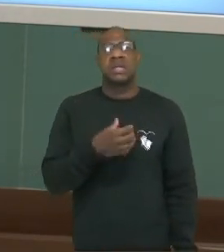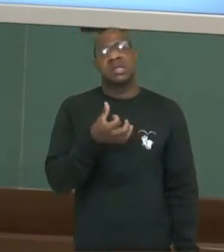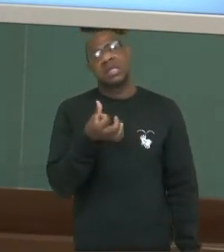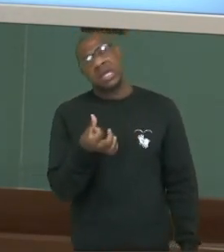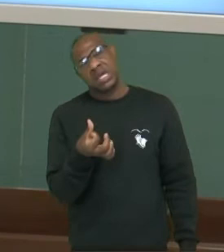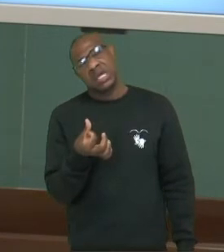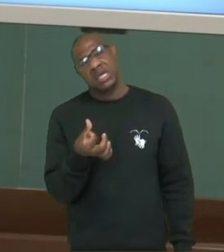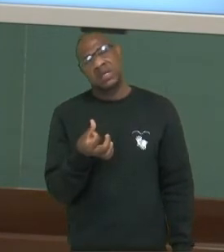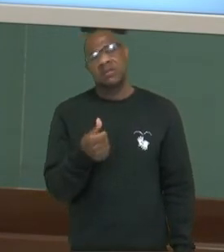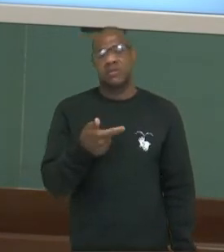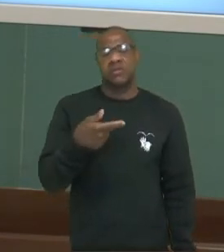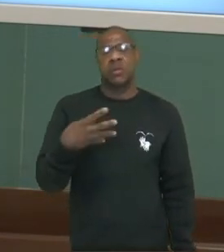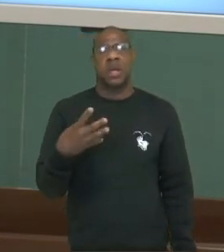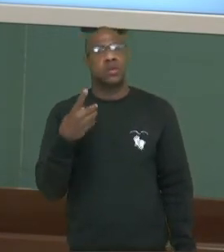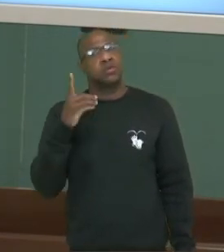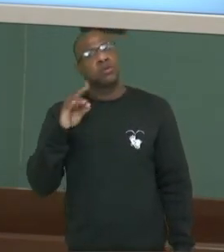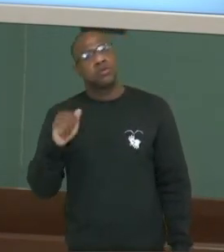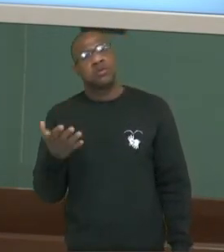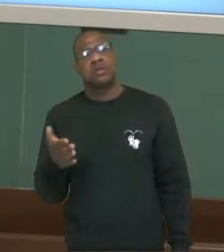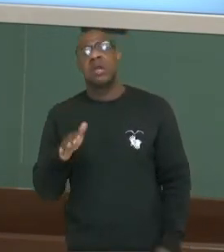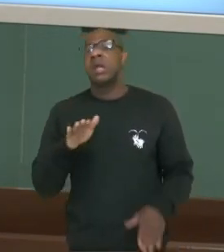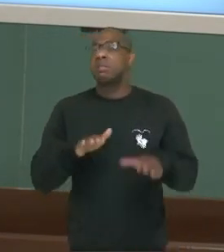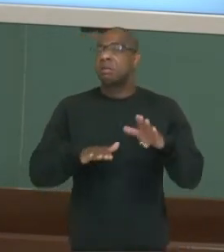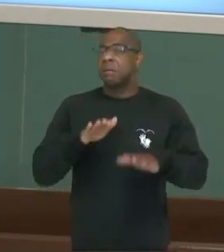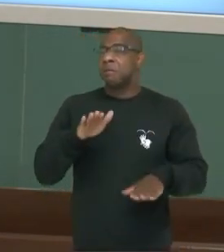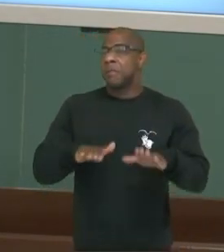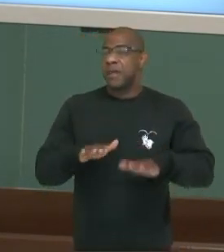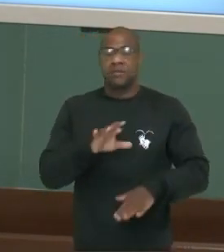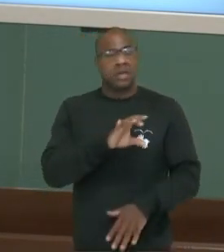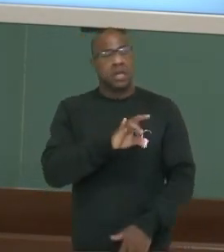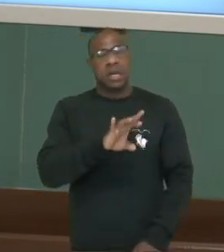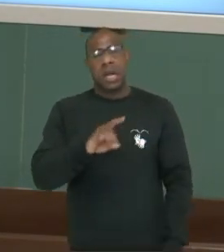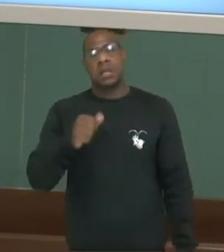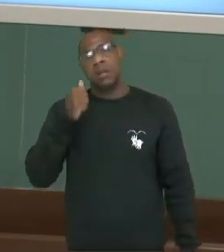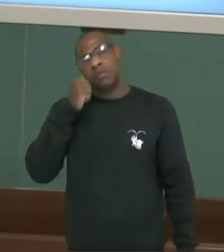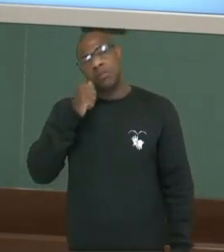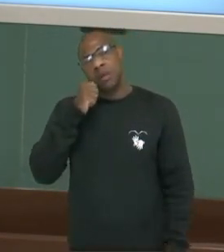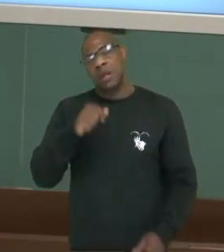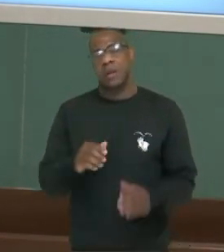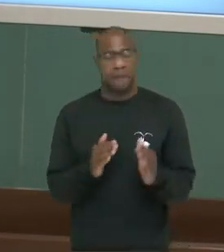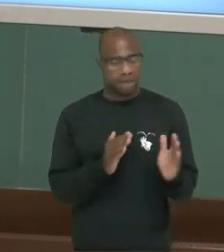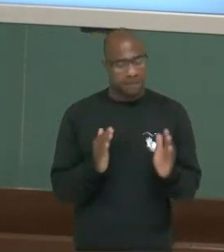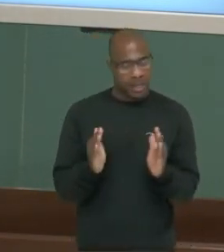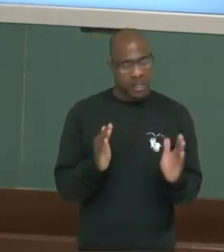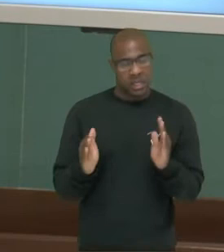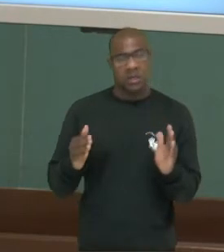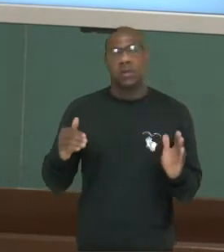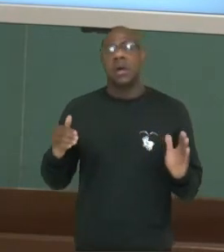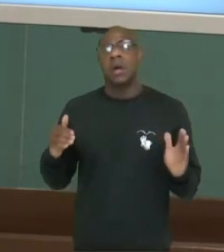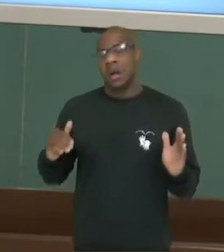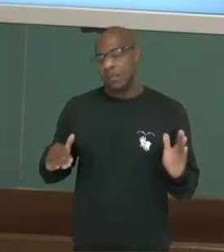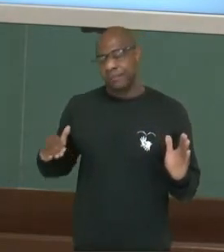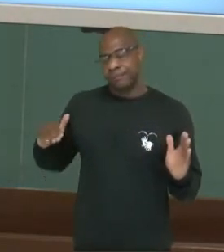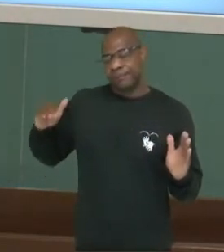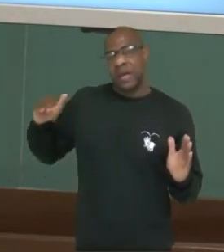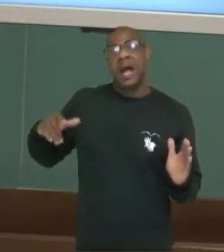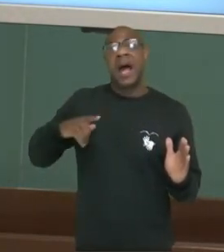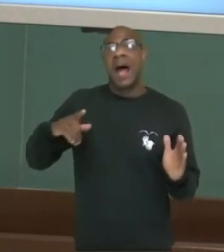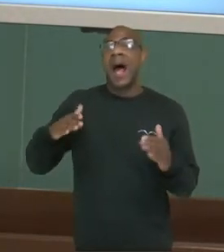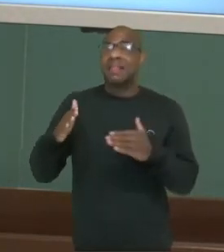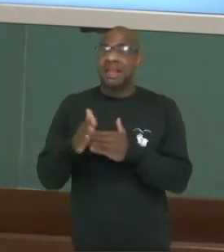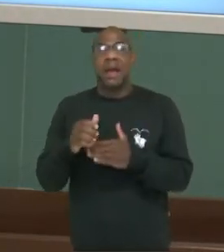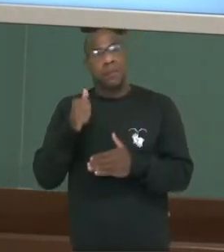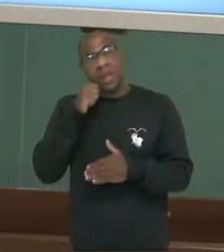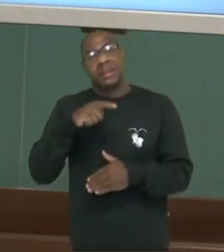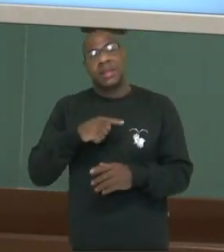26, 24 dias. Isso, nessa fase da adolescência, até a mulher ter o primeiro filho, é normal que não